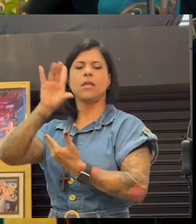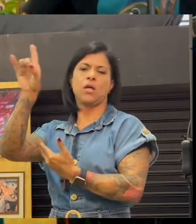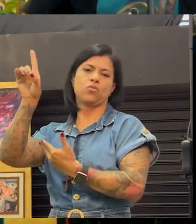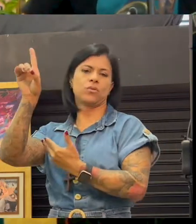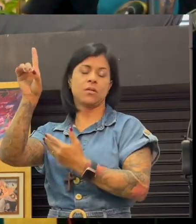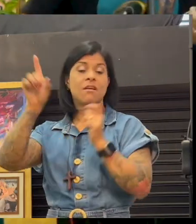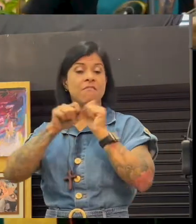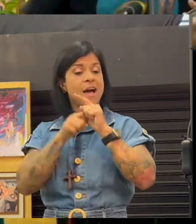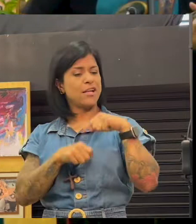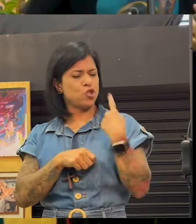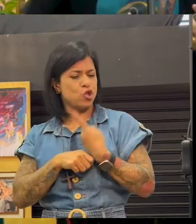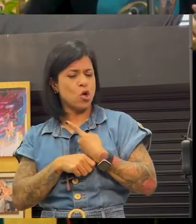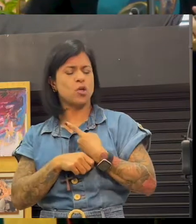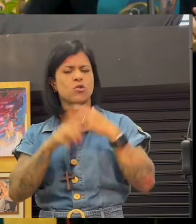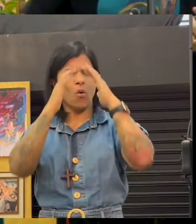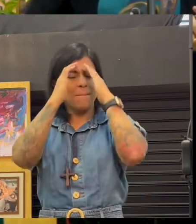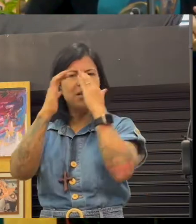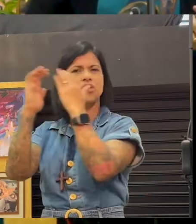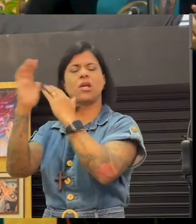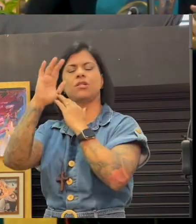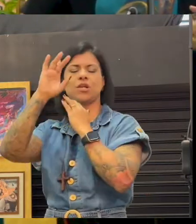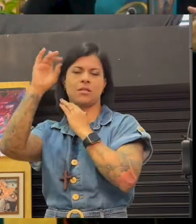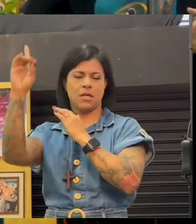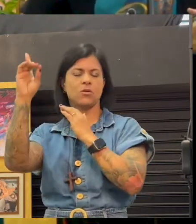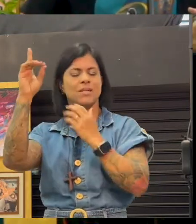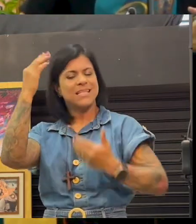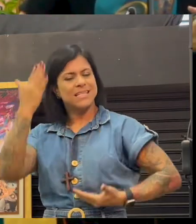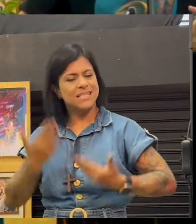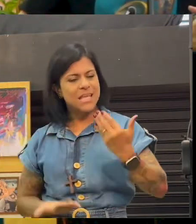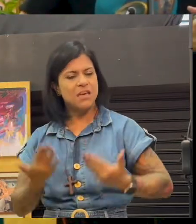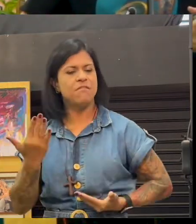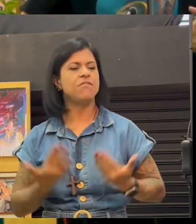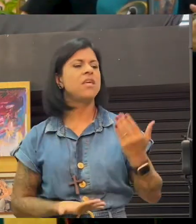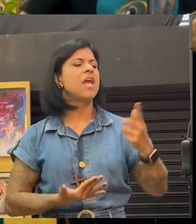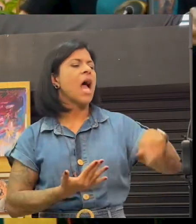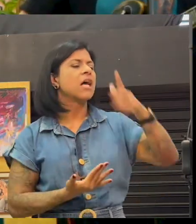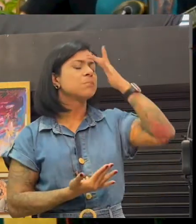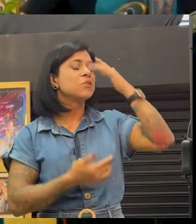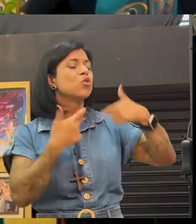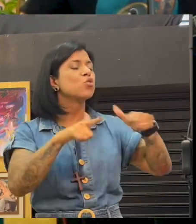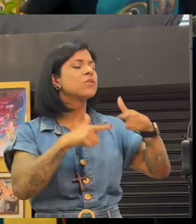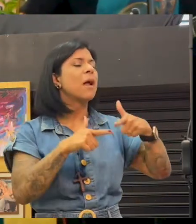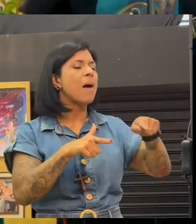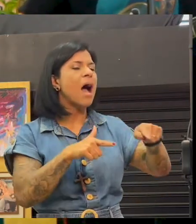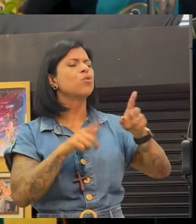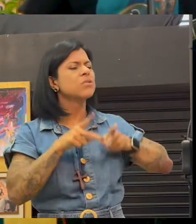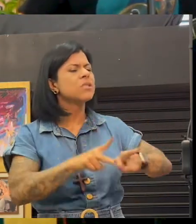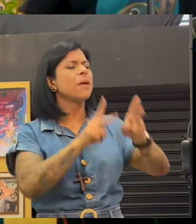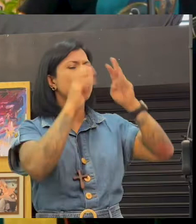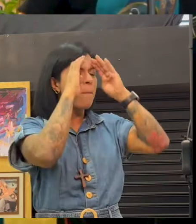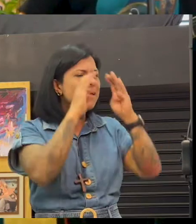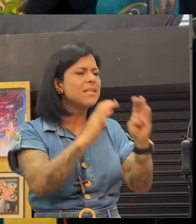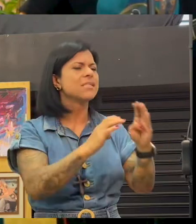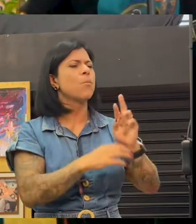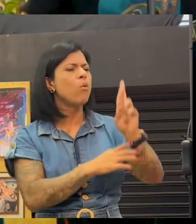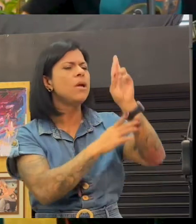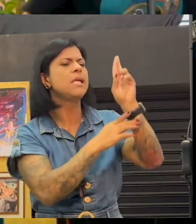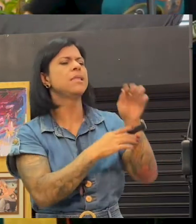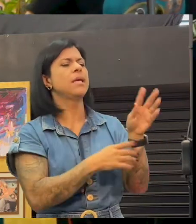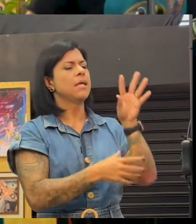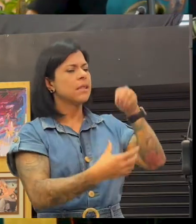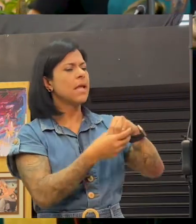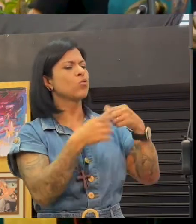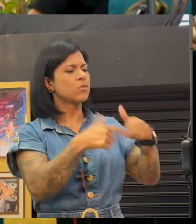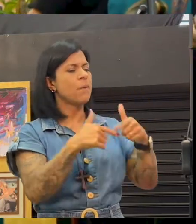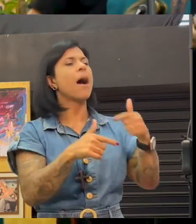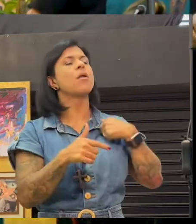fé e na obediência a Cristo, servindo aos meus companheiros de trabalho, na obediência aos meus líderes, para que eu possa sempre